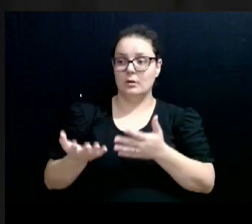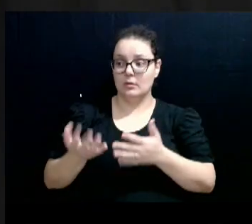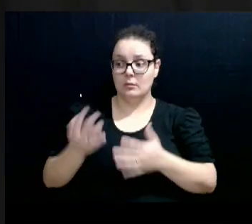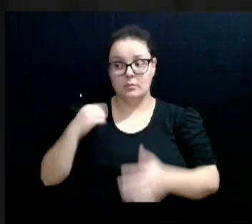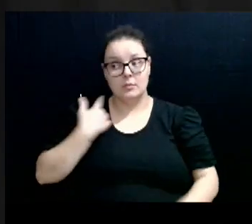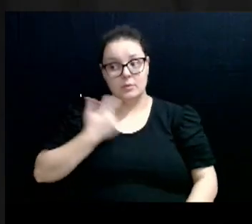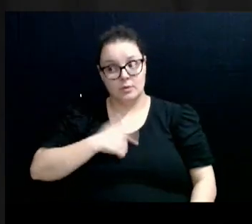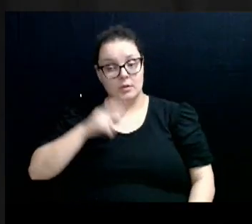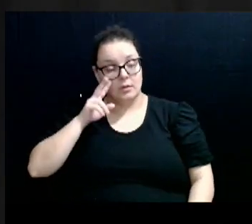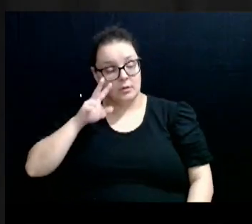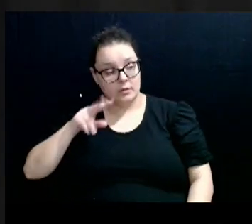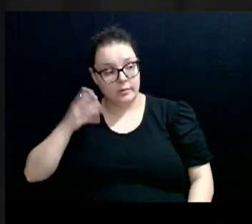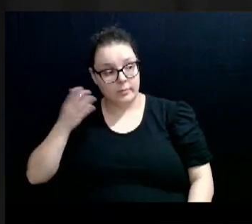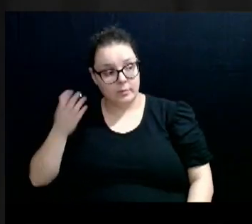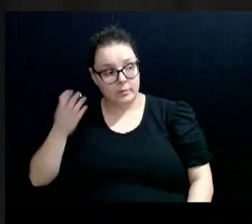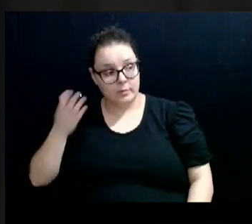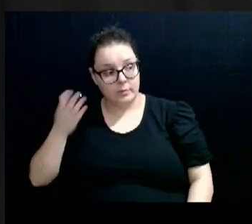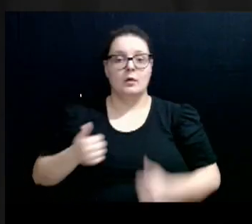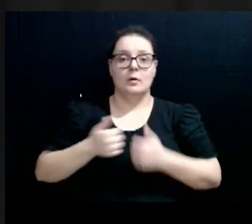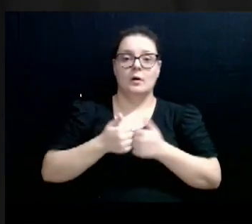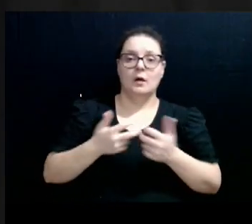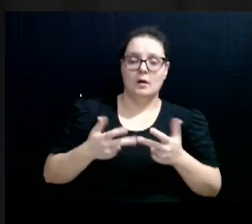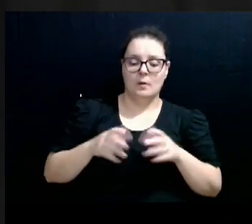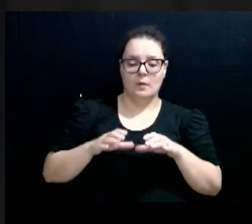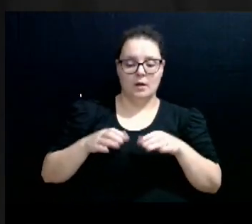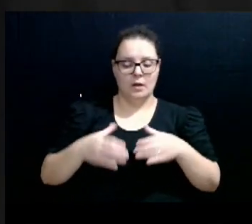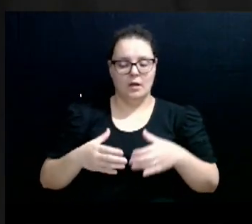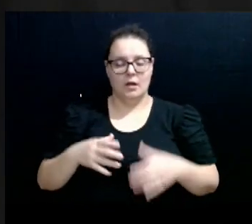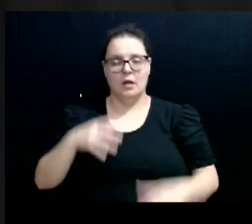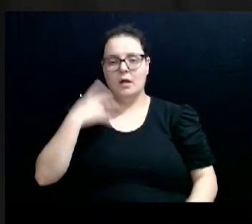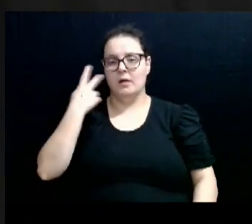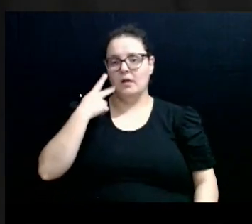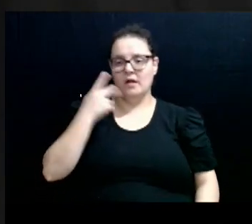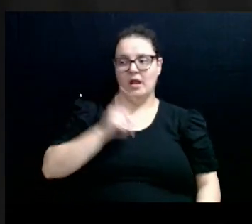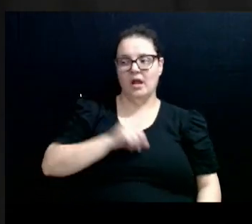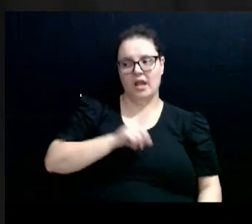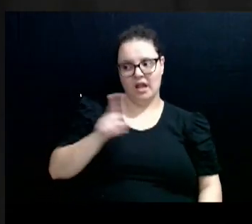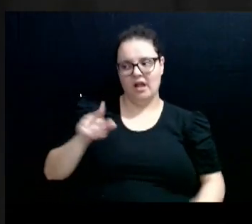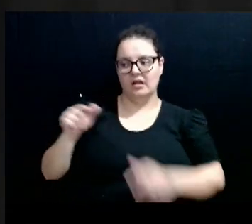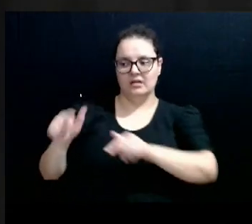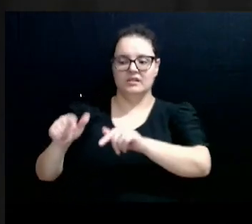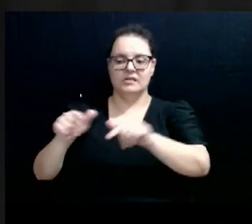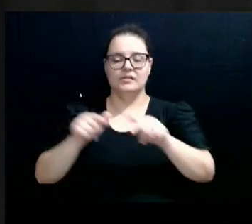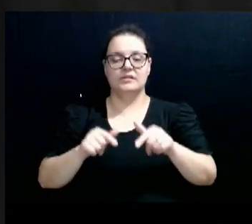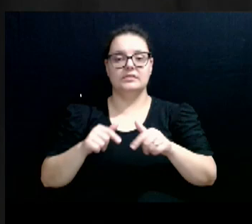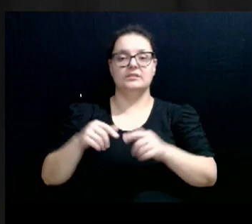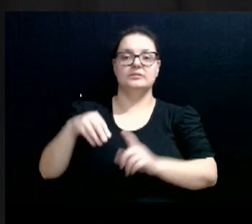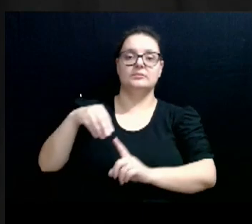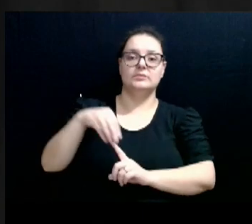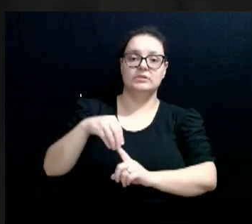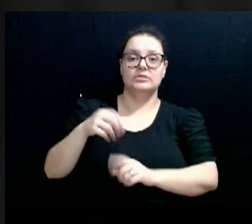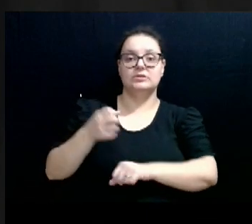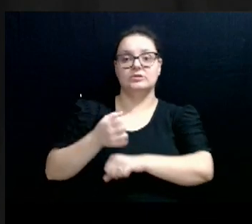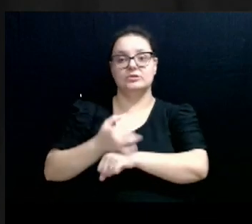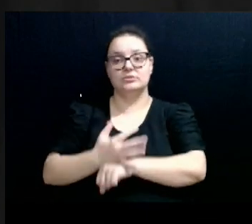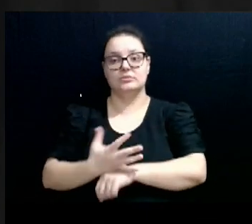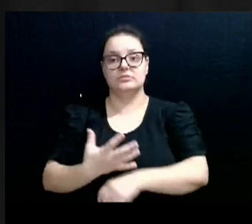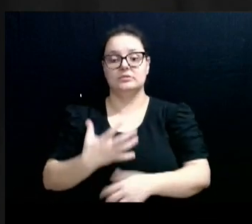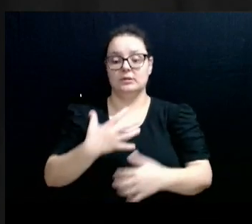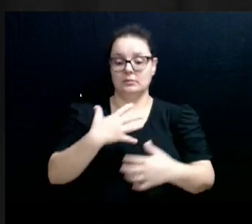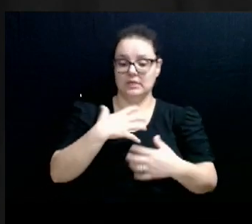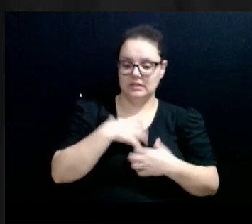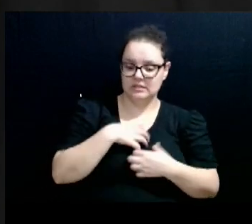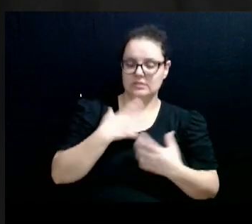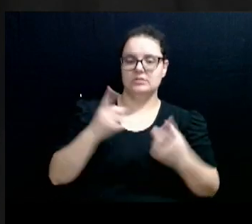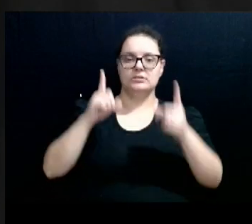muitas vezes, a equipe de vereadores iam até o ponto de ônibus, às vezes de madrugada, para sentir as